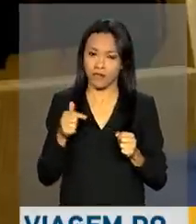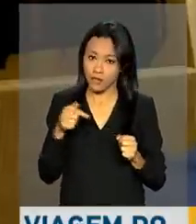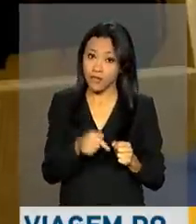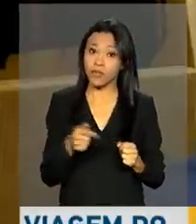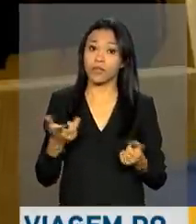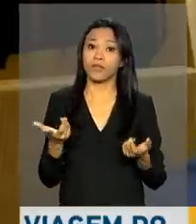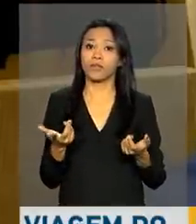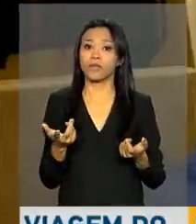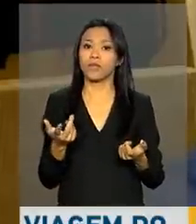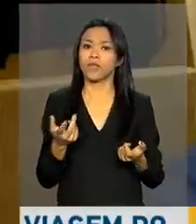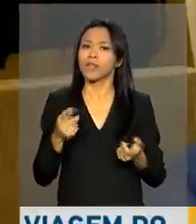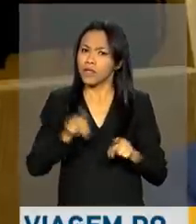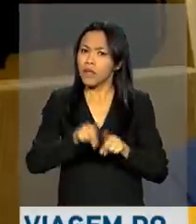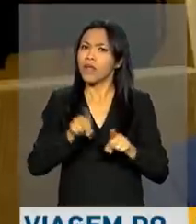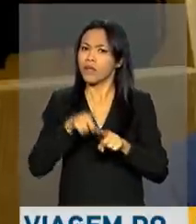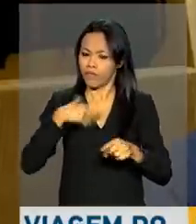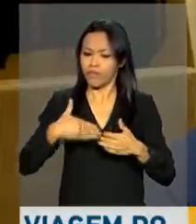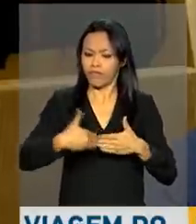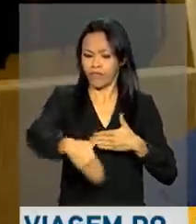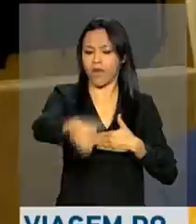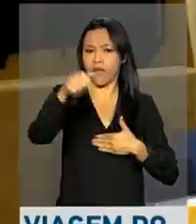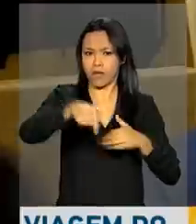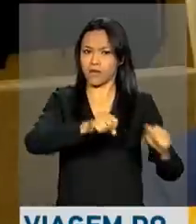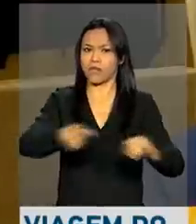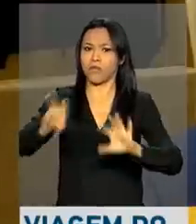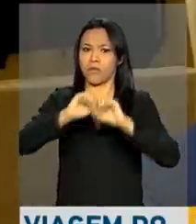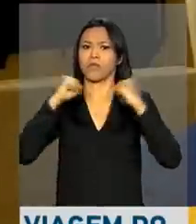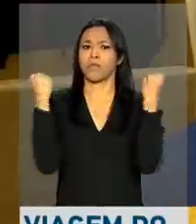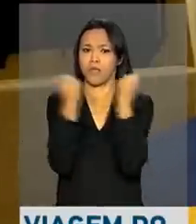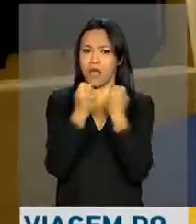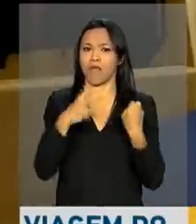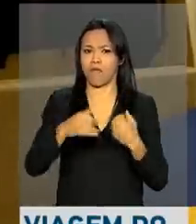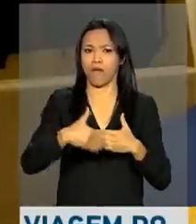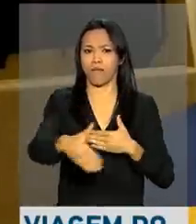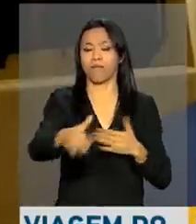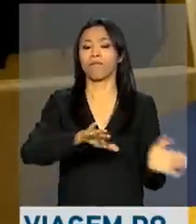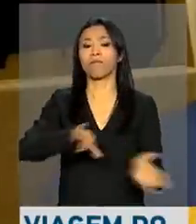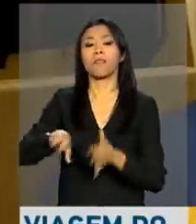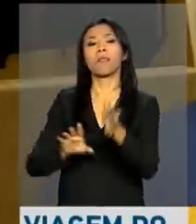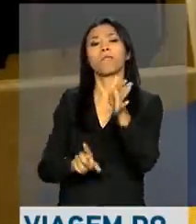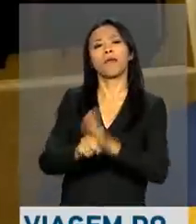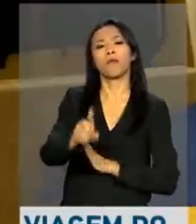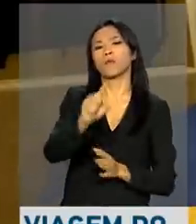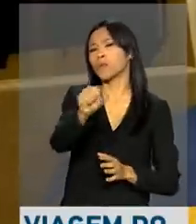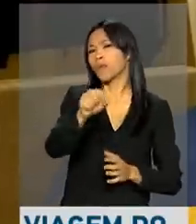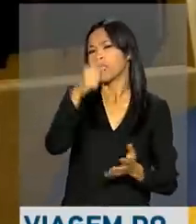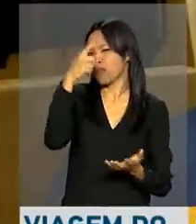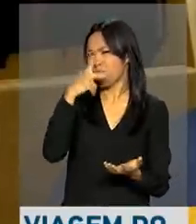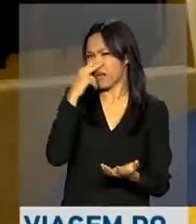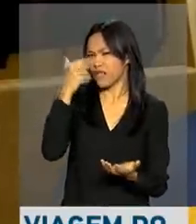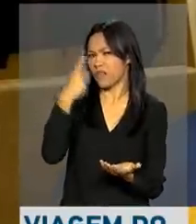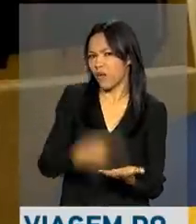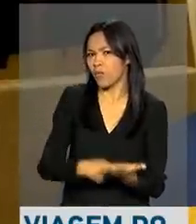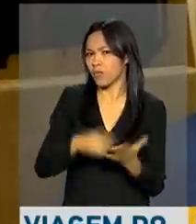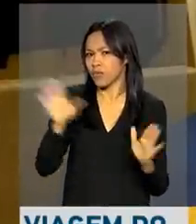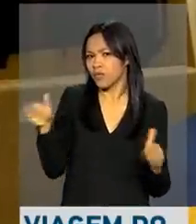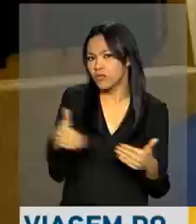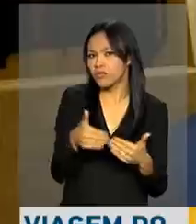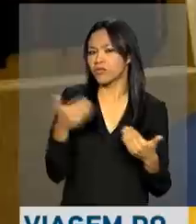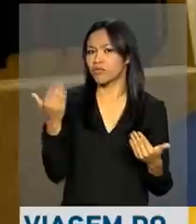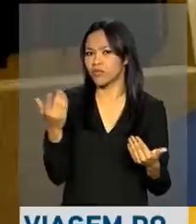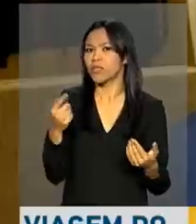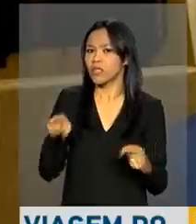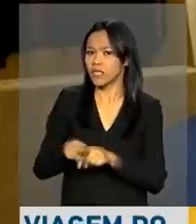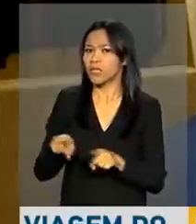aqui, sobretudo no seminário que nós teremos nesta semana. O que pode sair em termos de acordos aí? Parece que tem acordos previstos, acordos governamentais e também